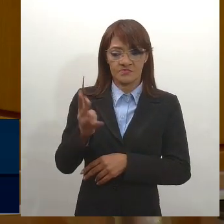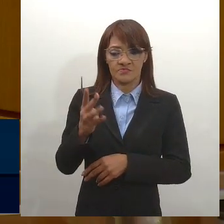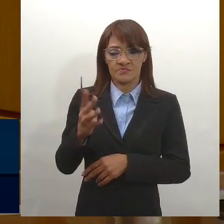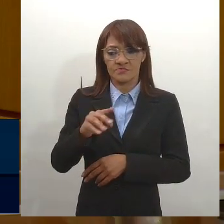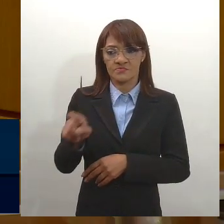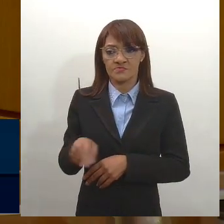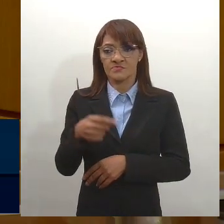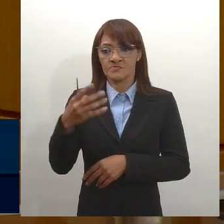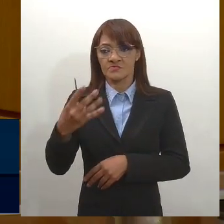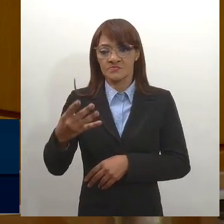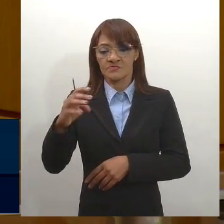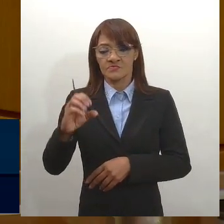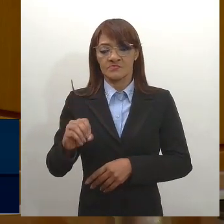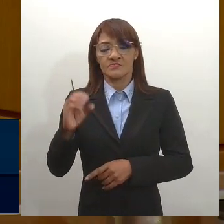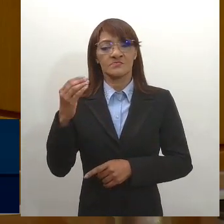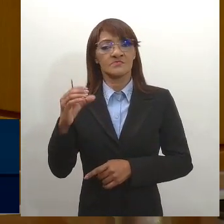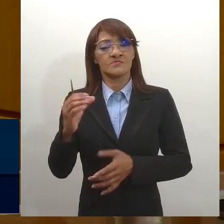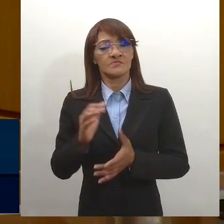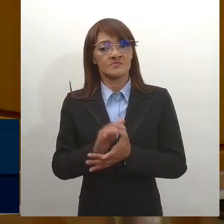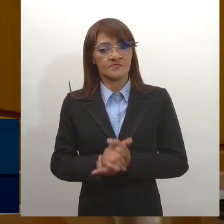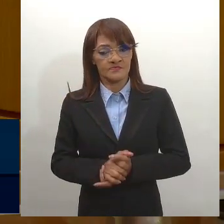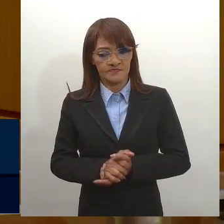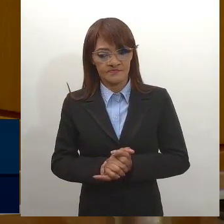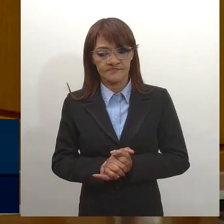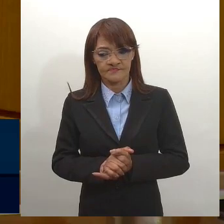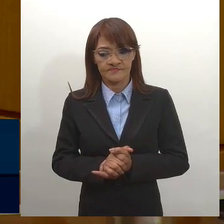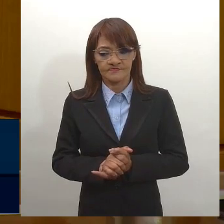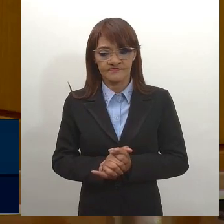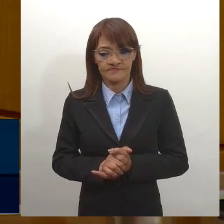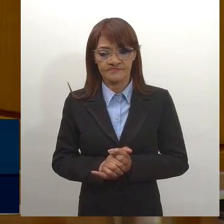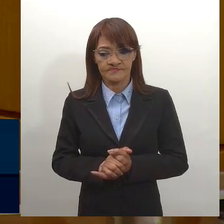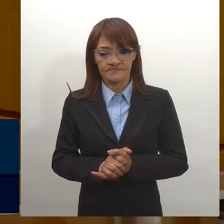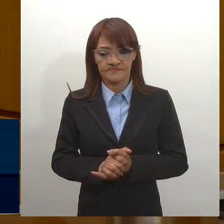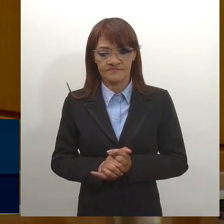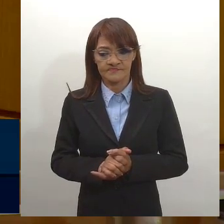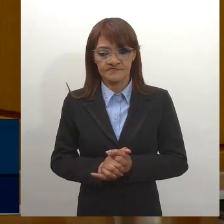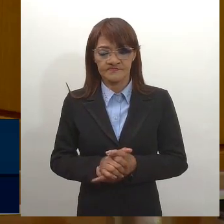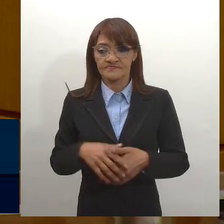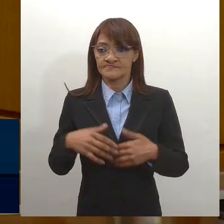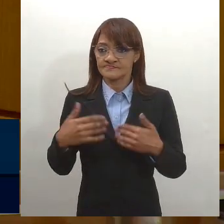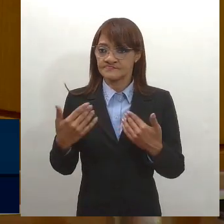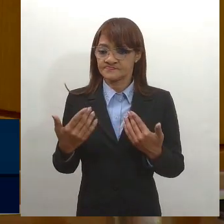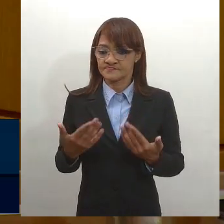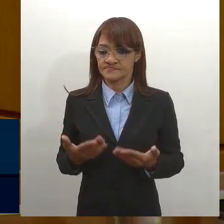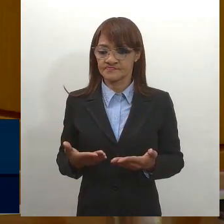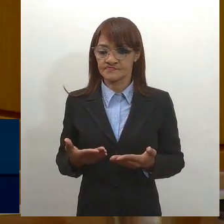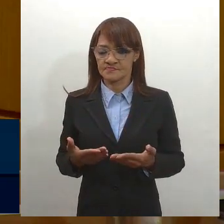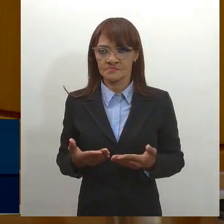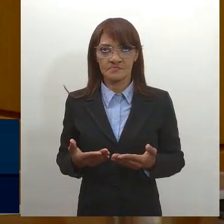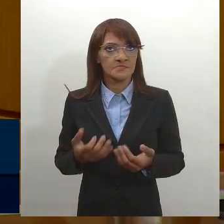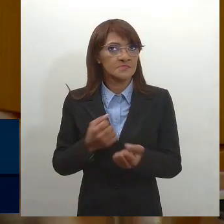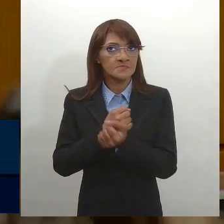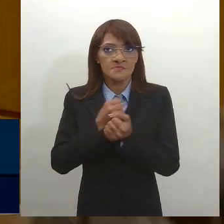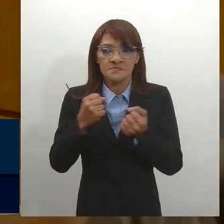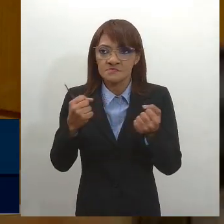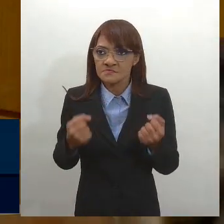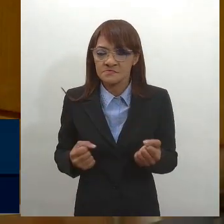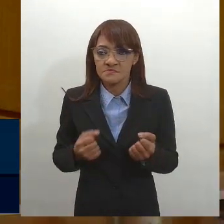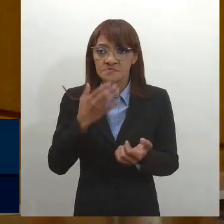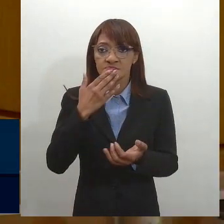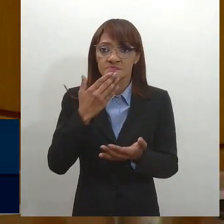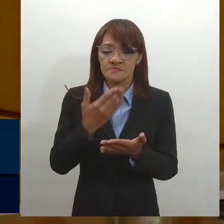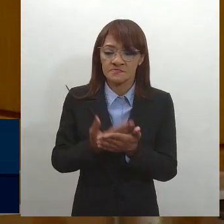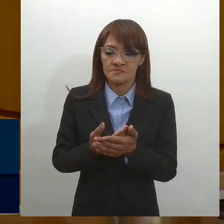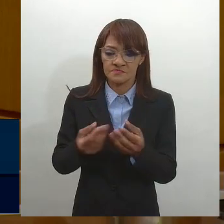modelo bilhete único. É inacreditável que isso esteja sendo considerado diante de